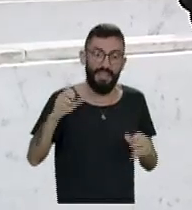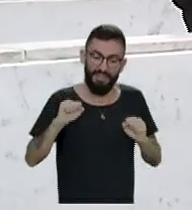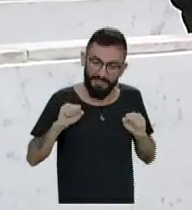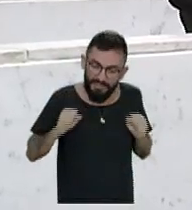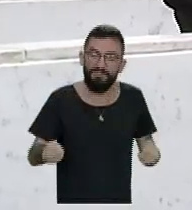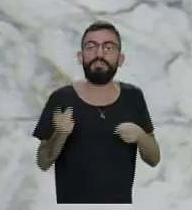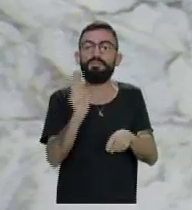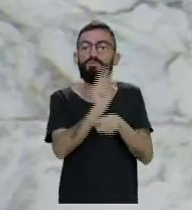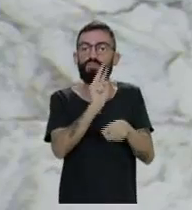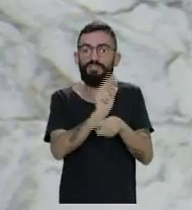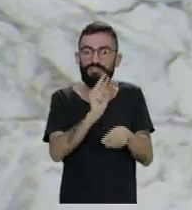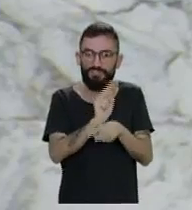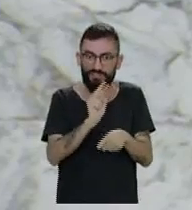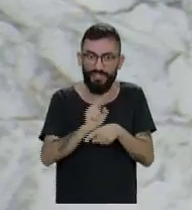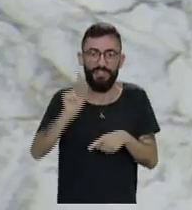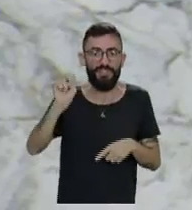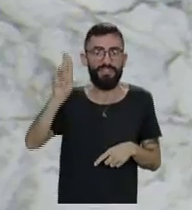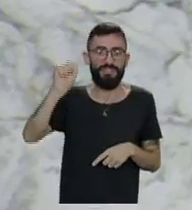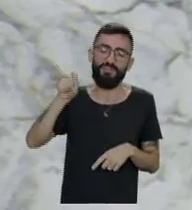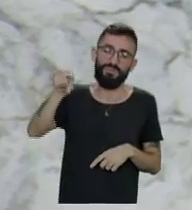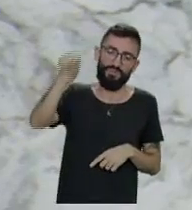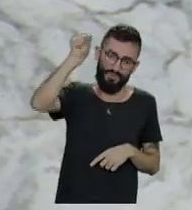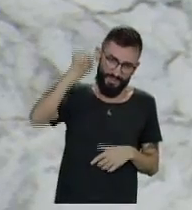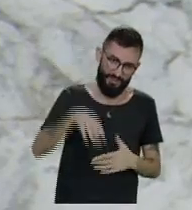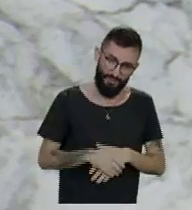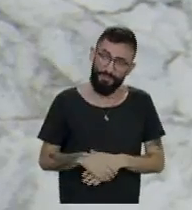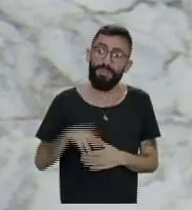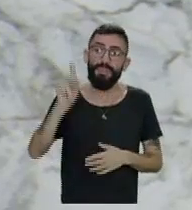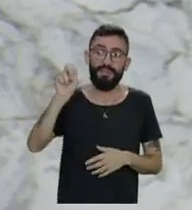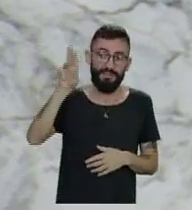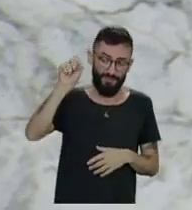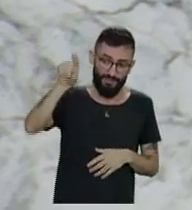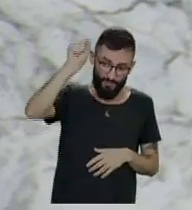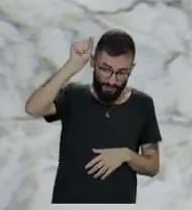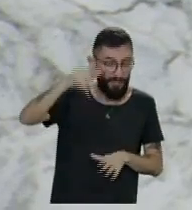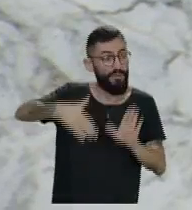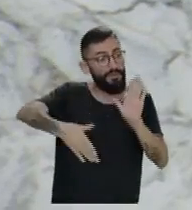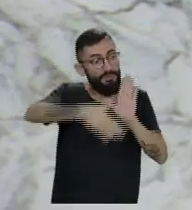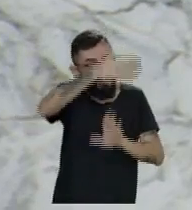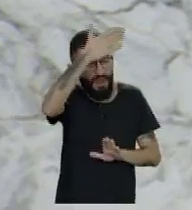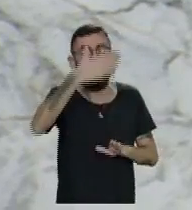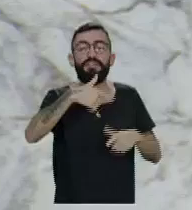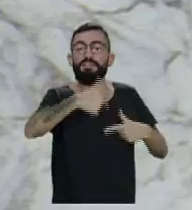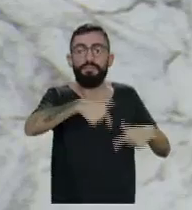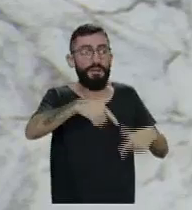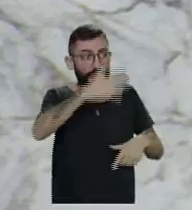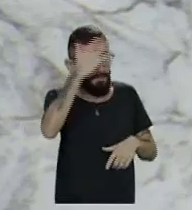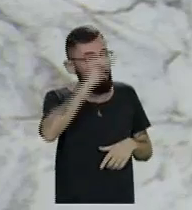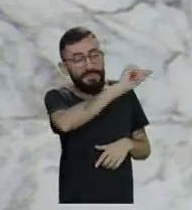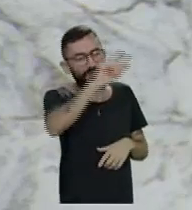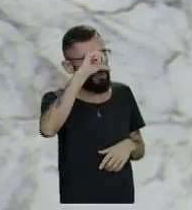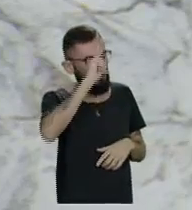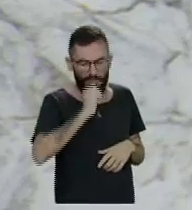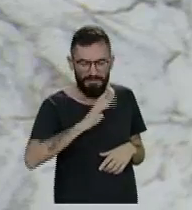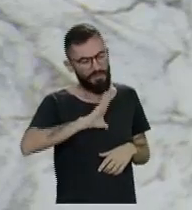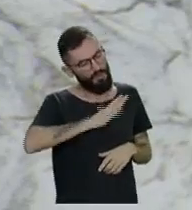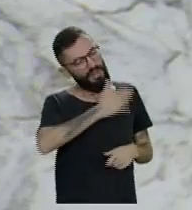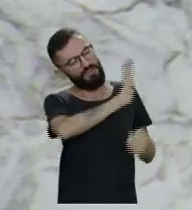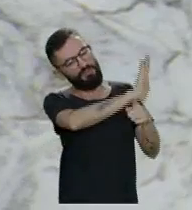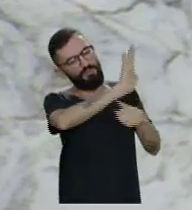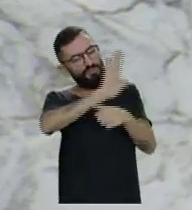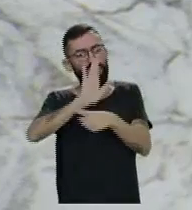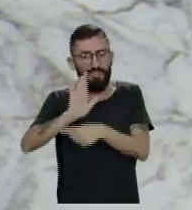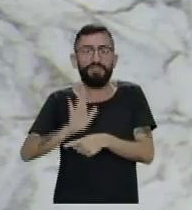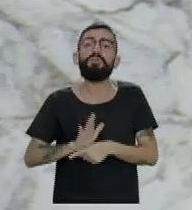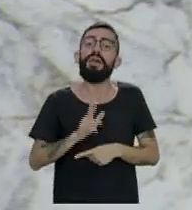neles eles são escolhidos por Deus e todas as vezes que eles saem de suas casas e dão a vida por quem nem conhece eles estão representando a